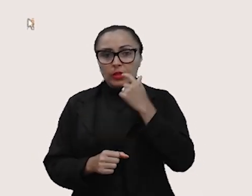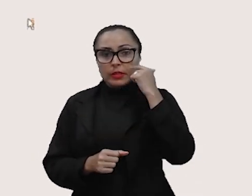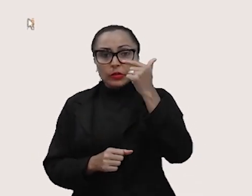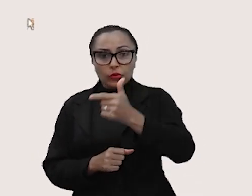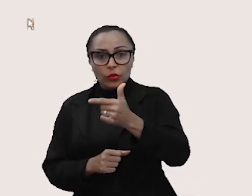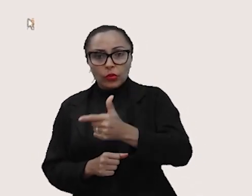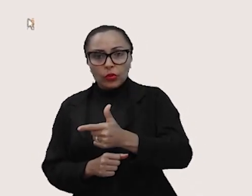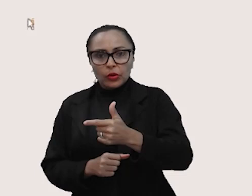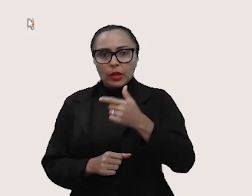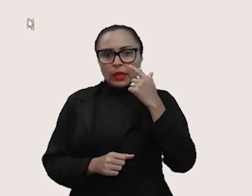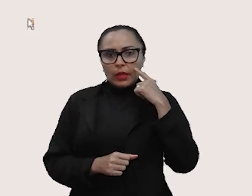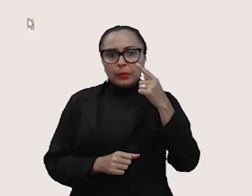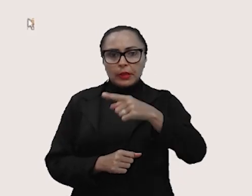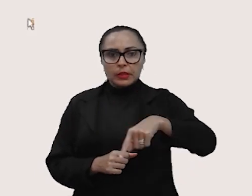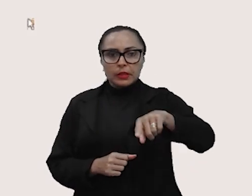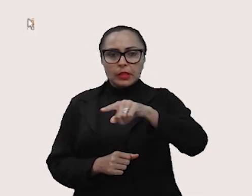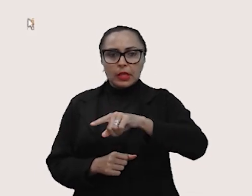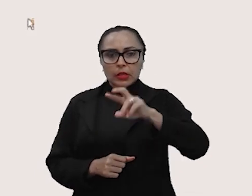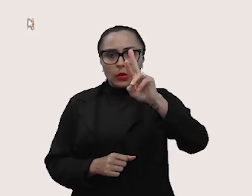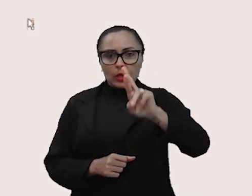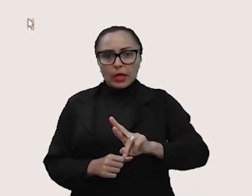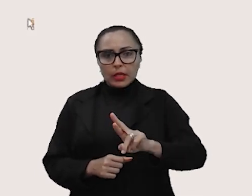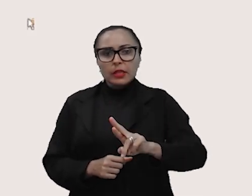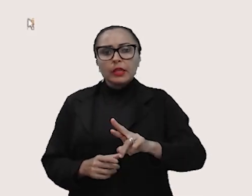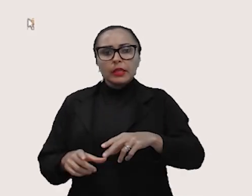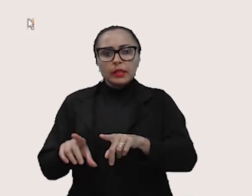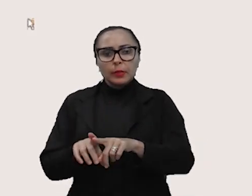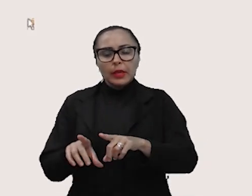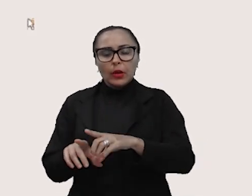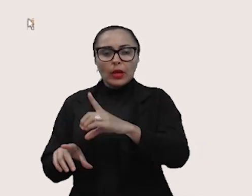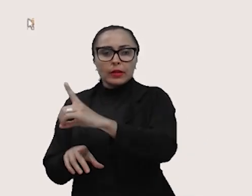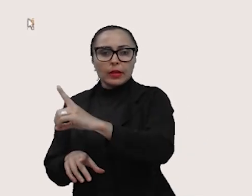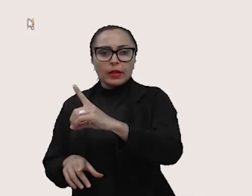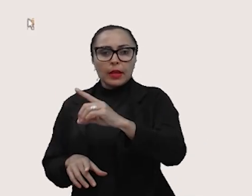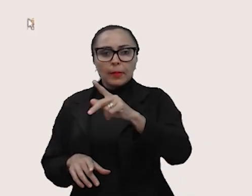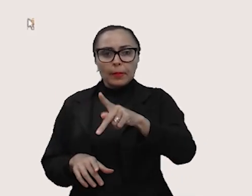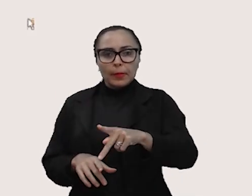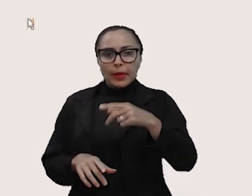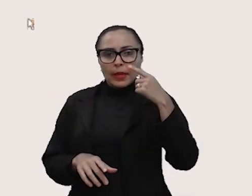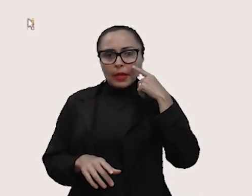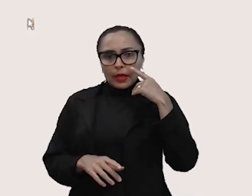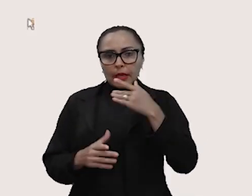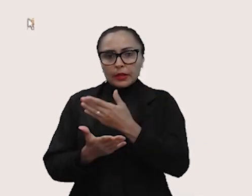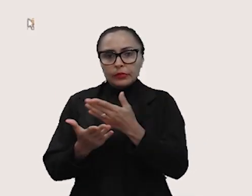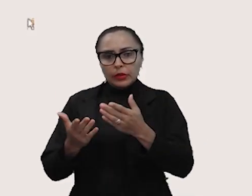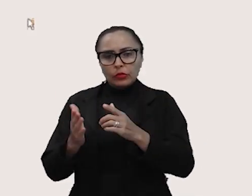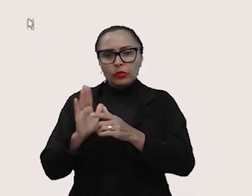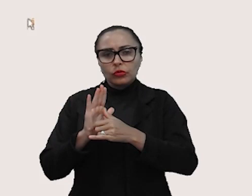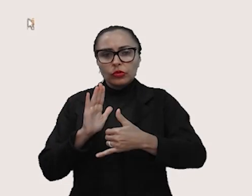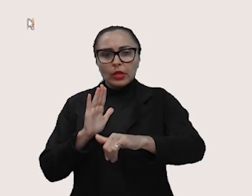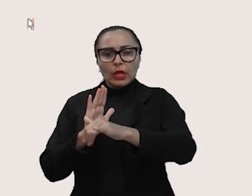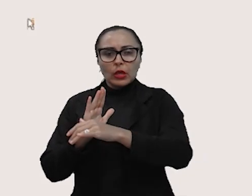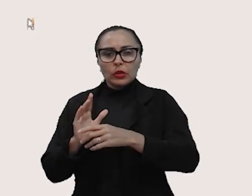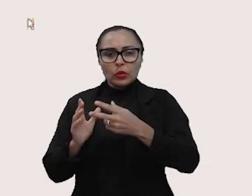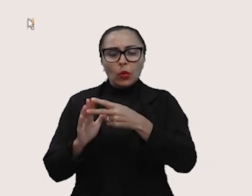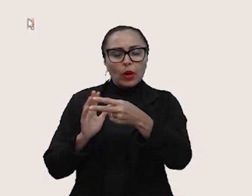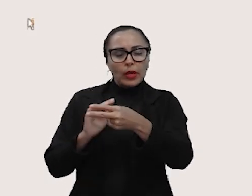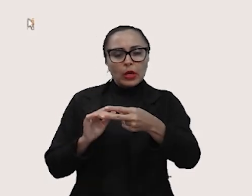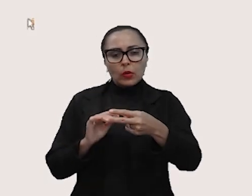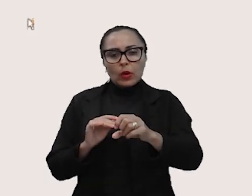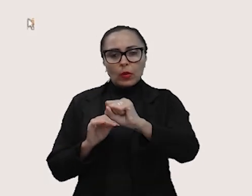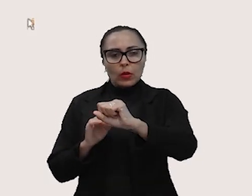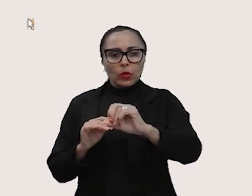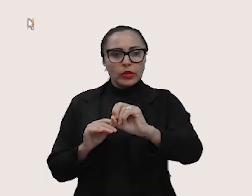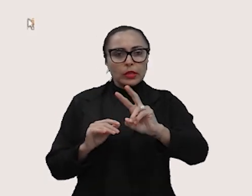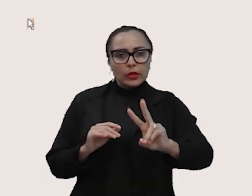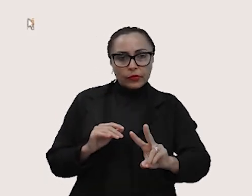Rzão grandão, e essa resistência tem uma DDP entre os terminais, gerando 80 volts. Veja que essa DDP é